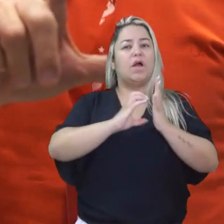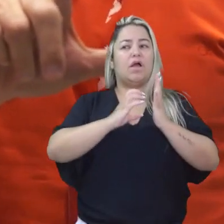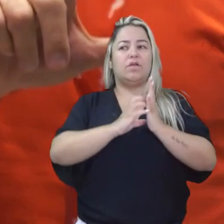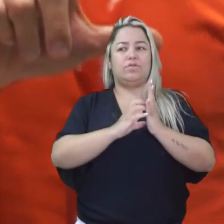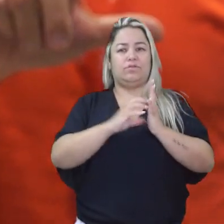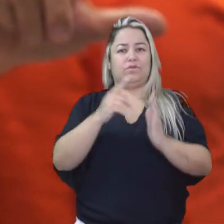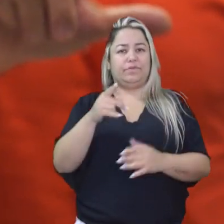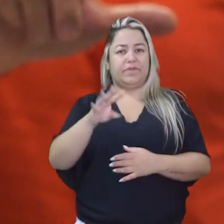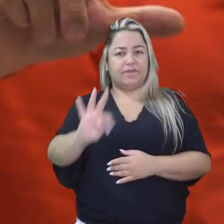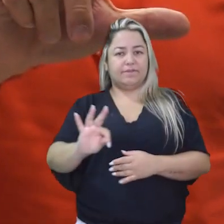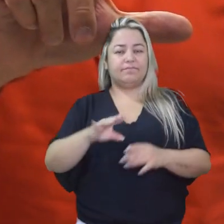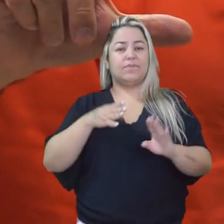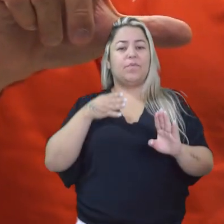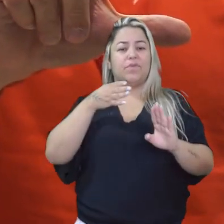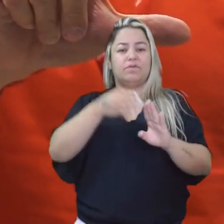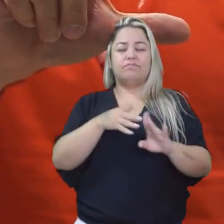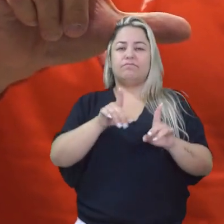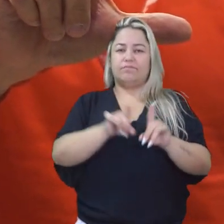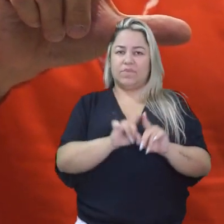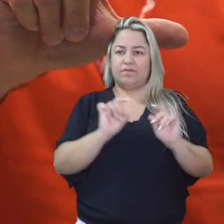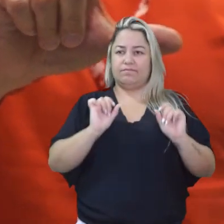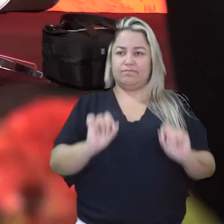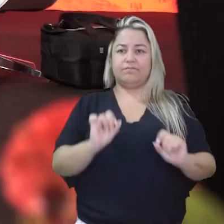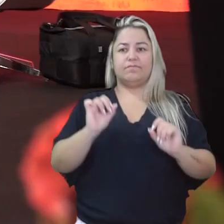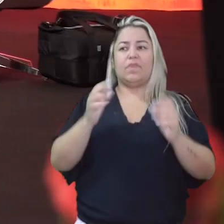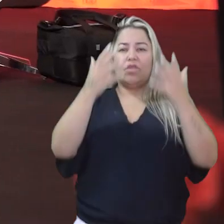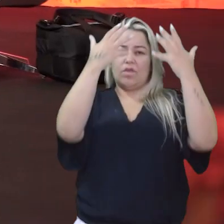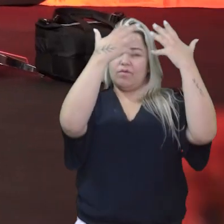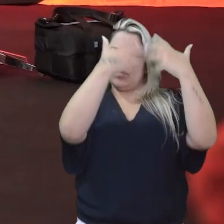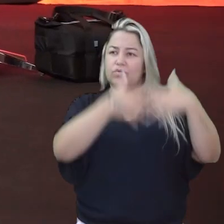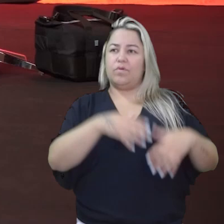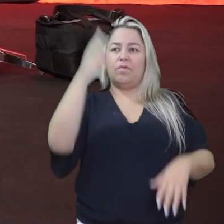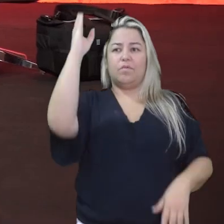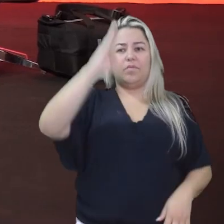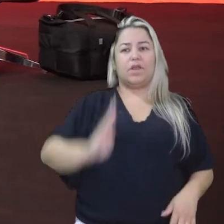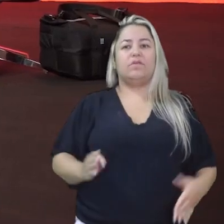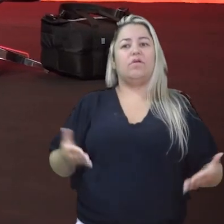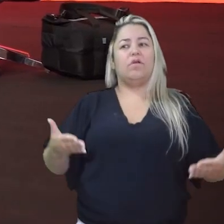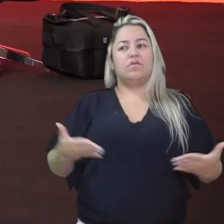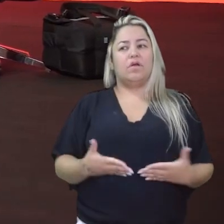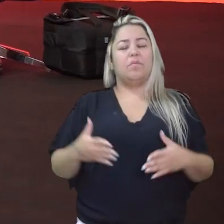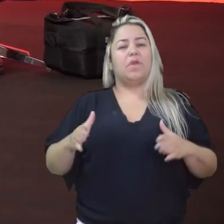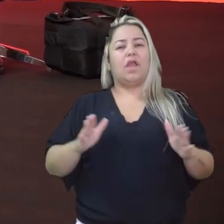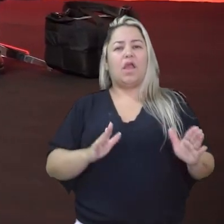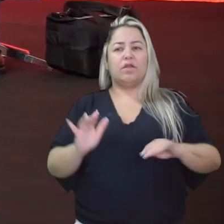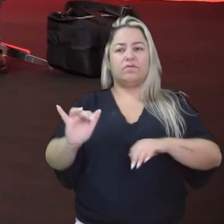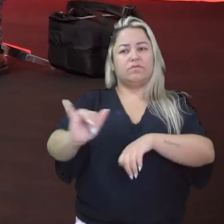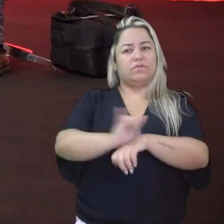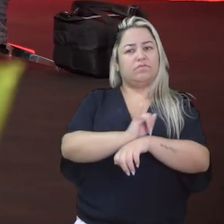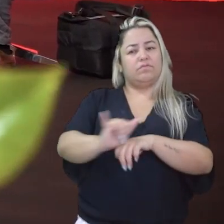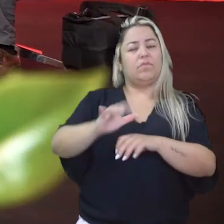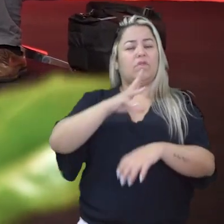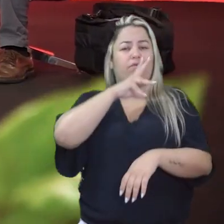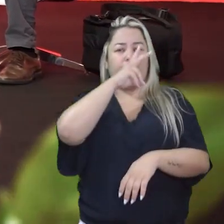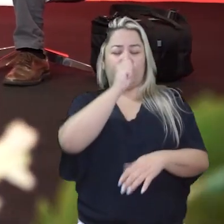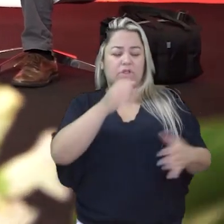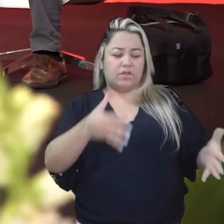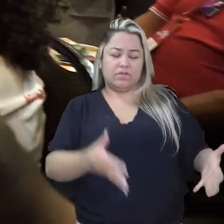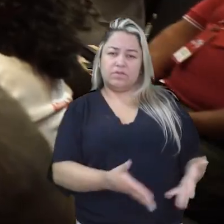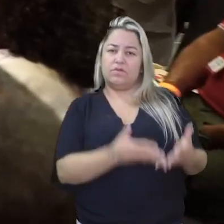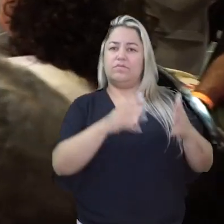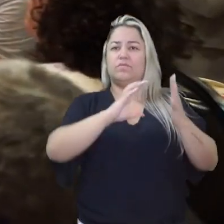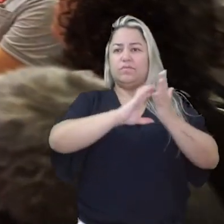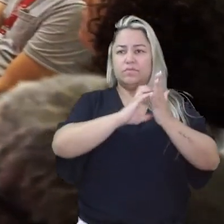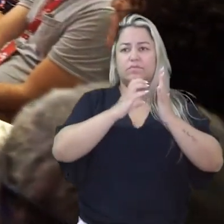dos Trabalhadores, com o objetivo central de refletir sobre o Brasil atual e traçar estratégias para fortalecer o